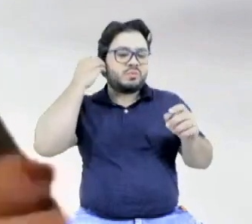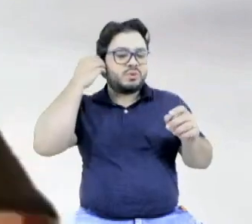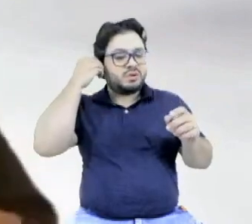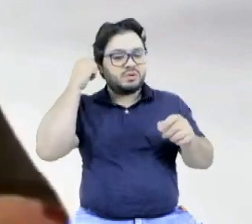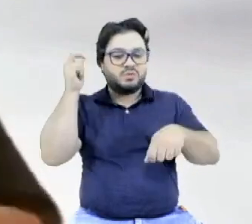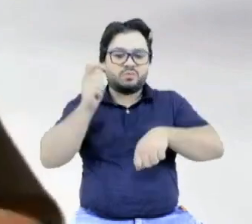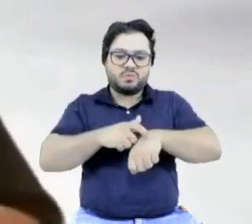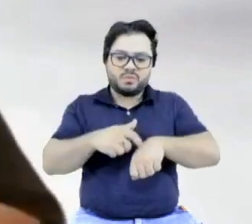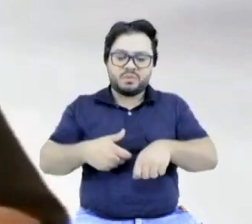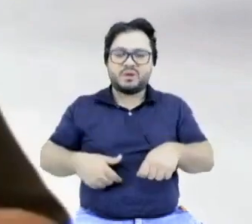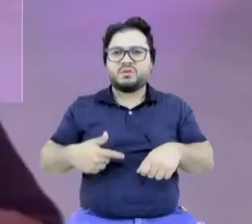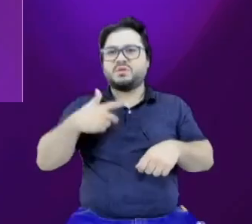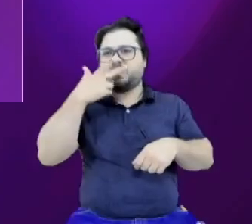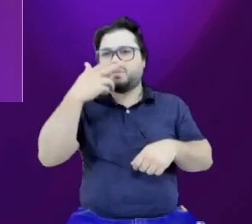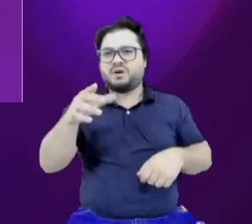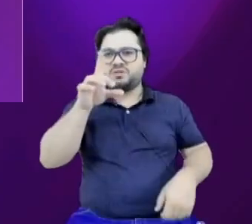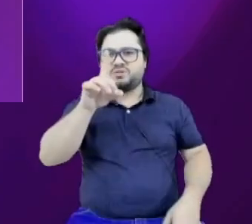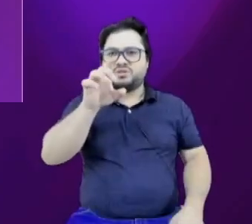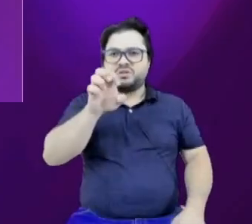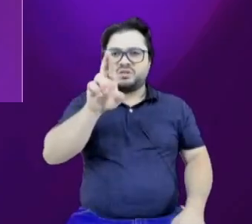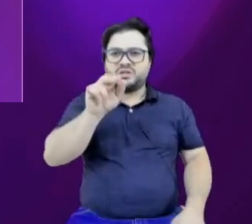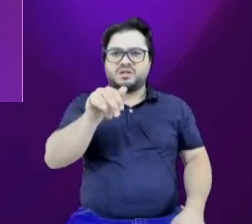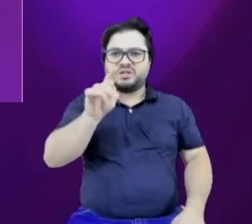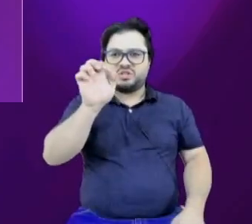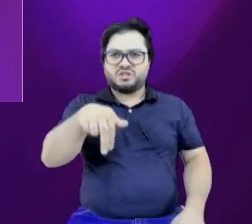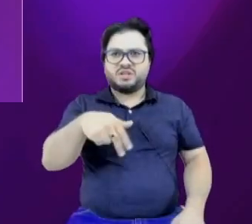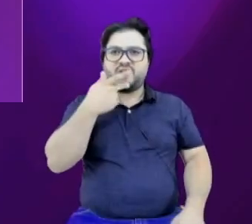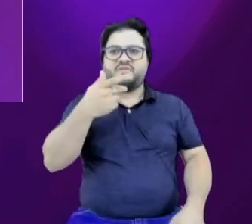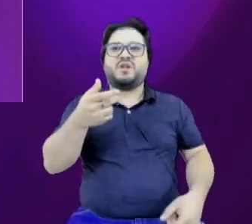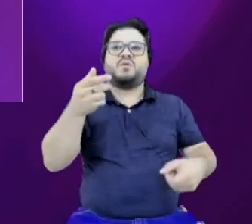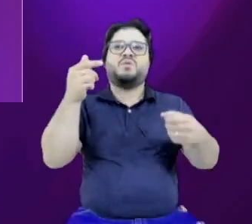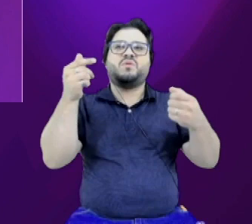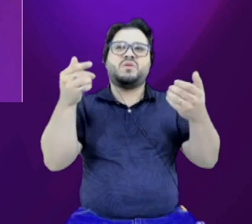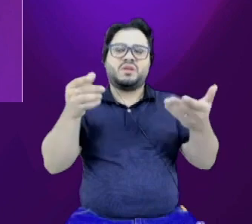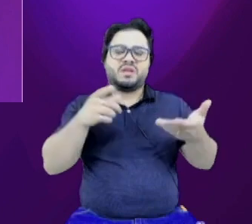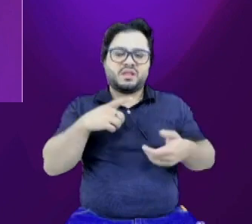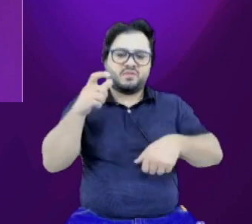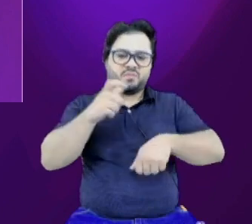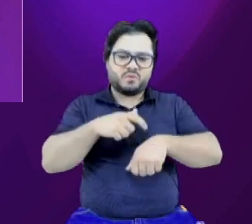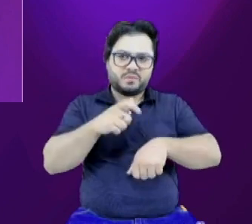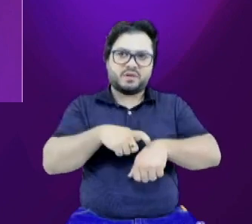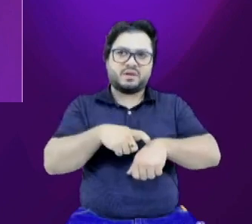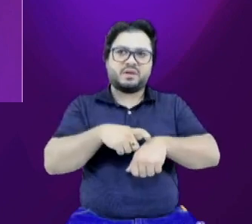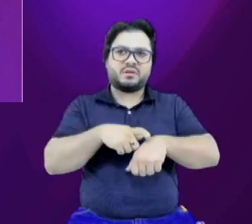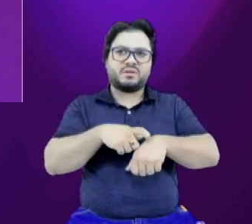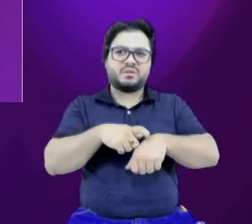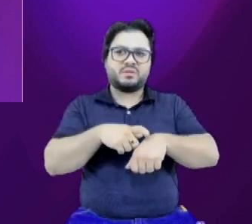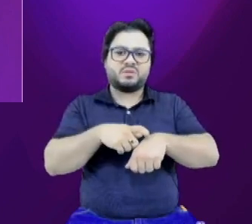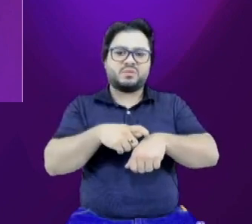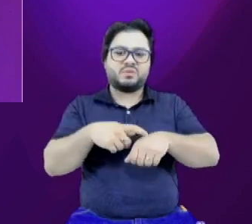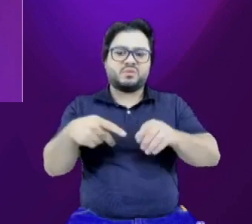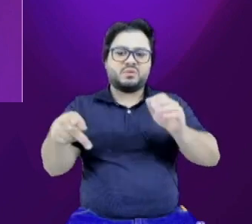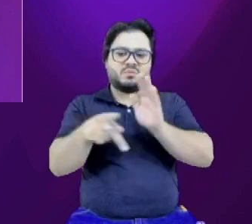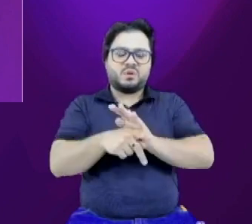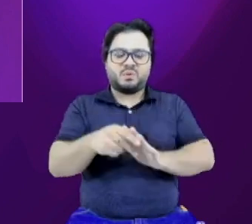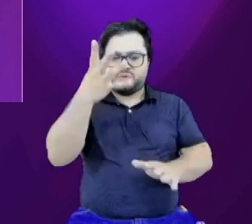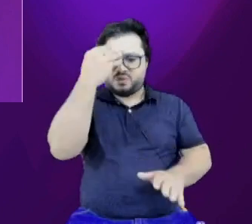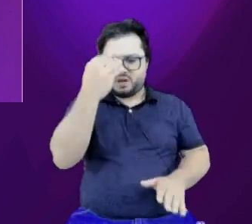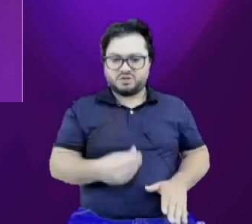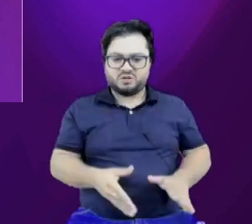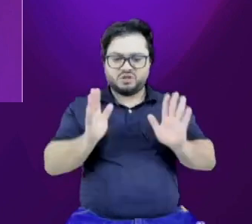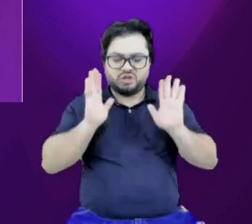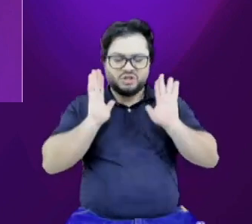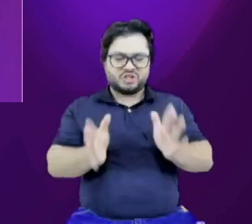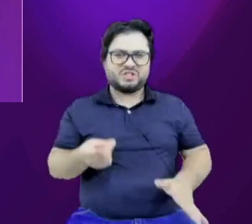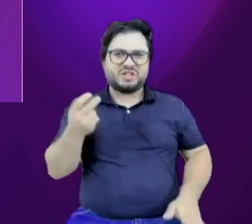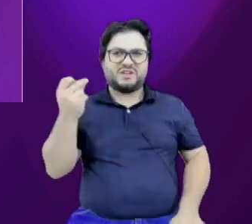que acho que o Desquitier falou e eles passaram, que foi o momento da radiologia, que já faz